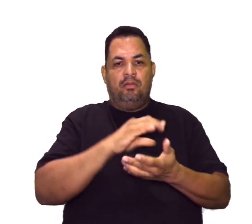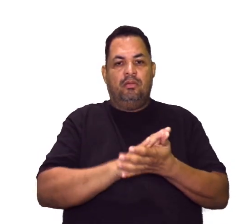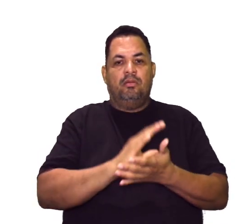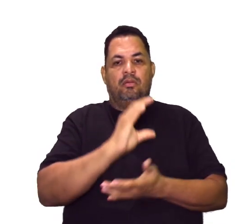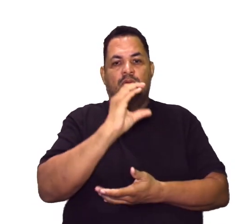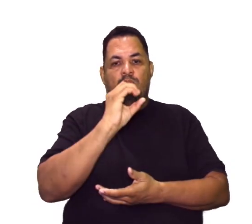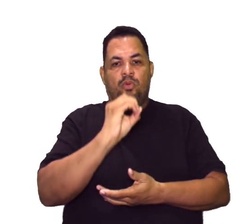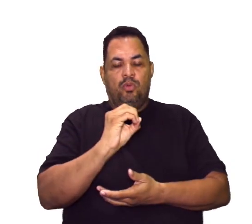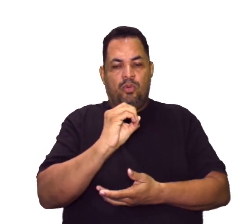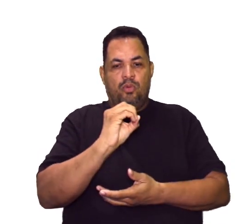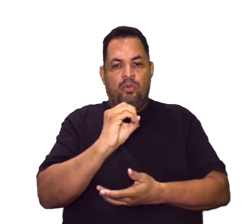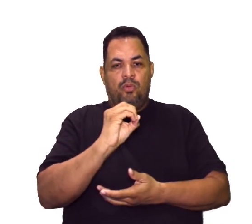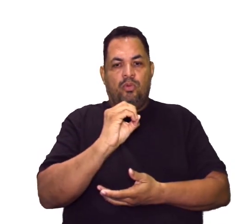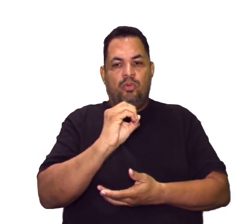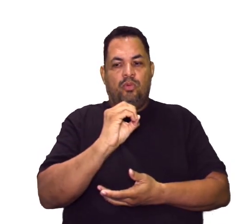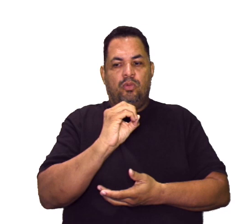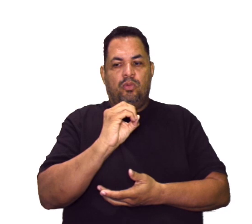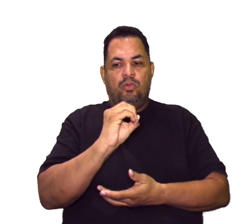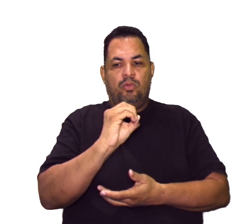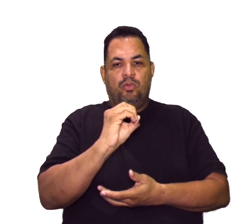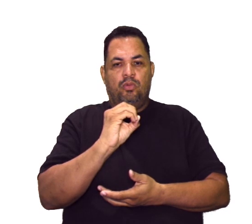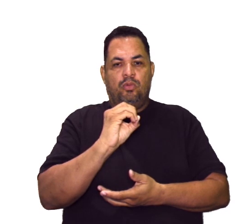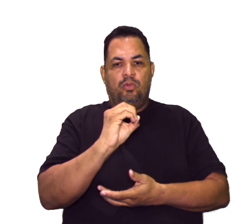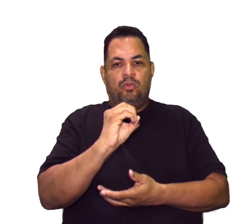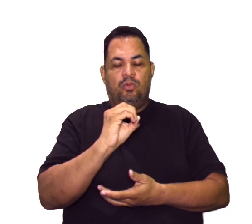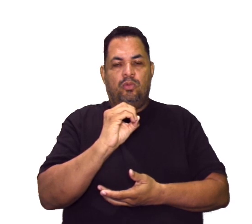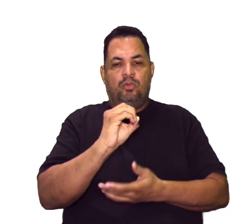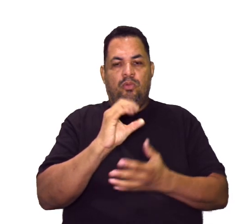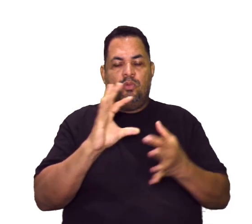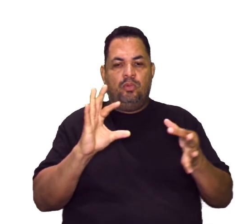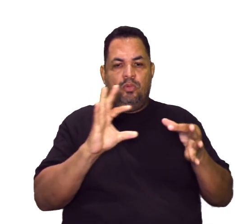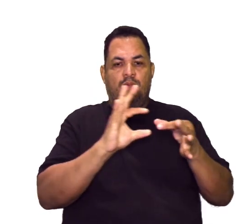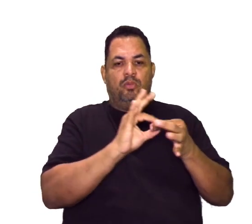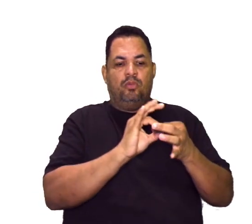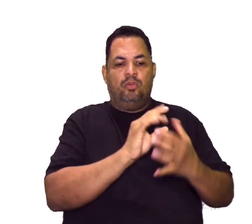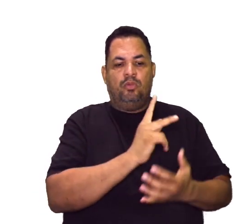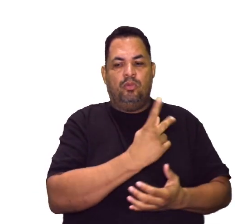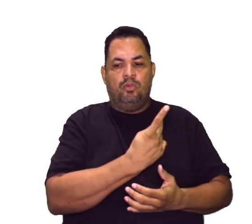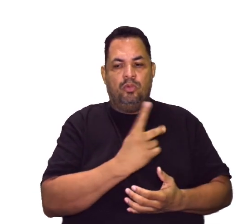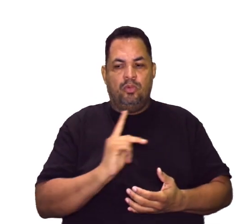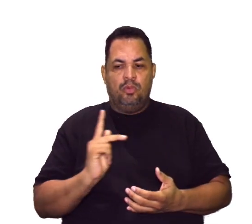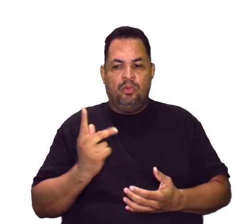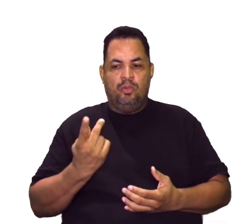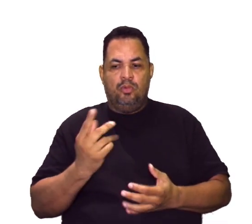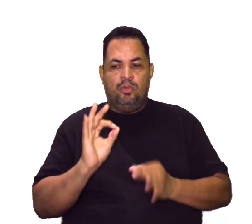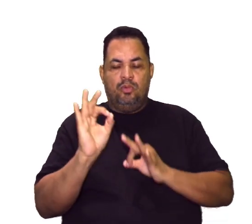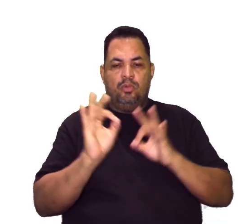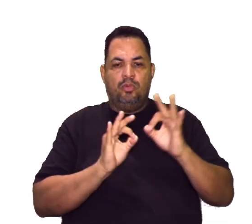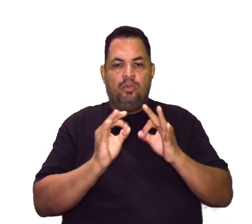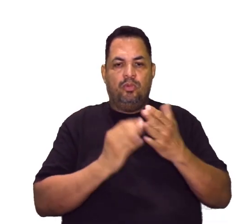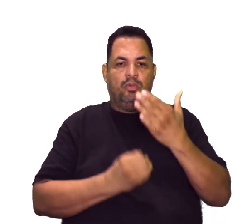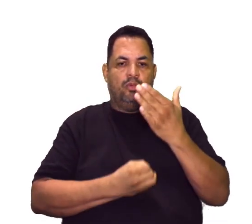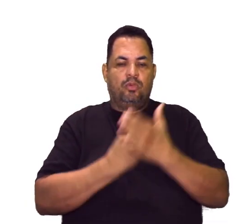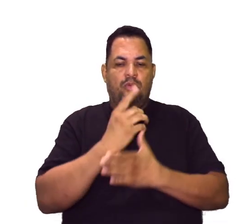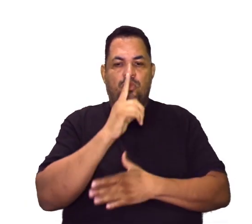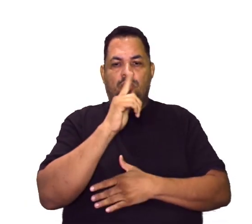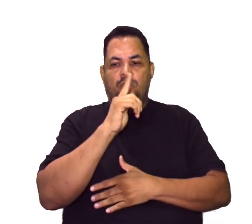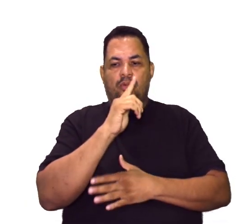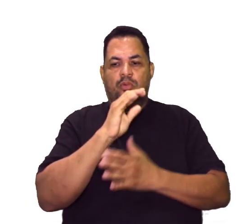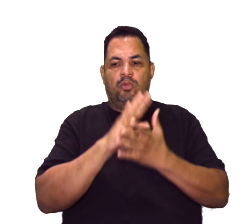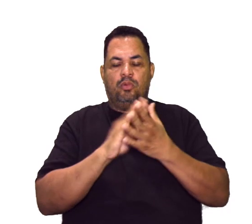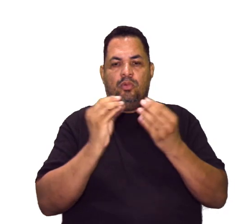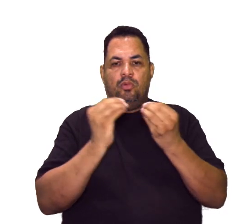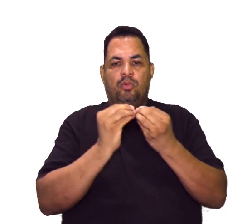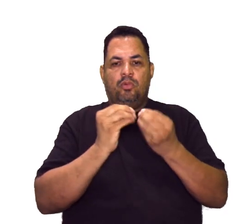oxigênio, ok? Quando se liga com os hidrogênios para formar a molécula da água,